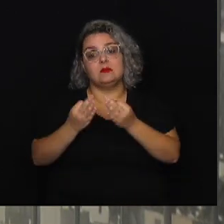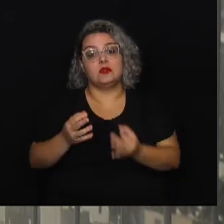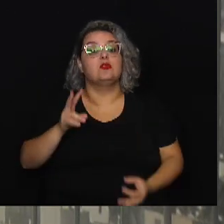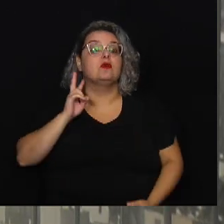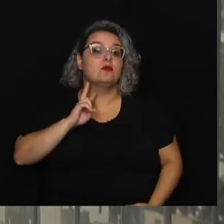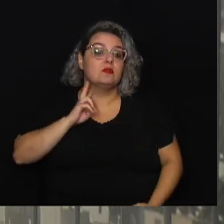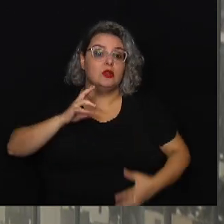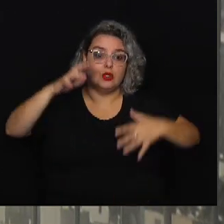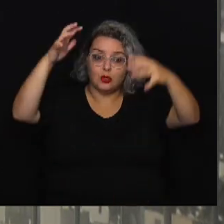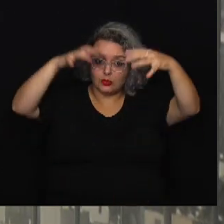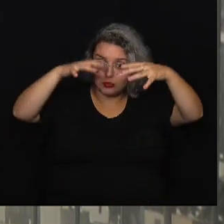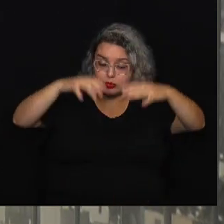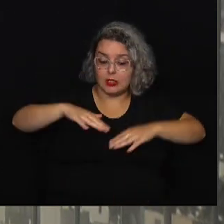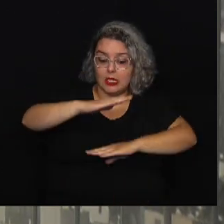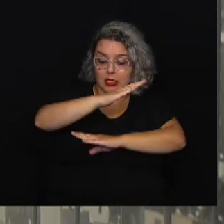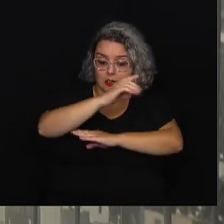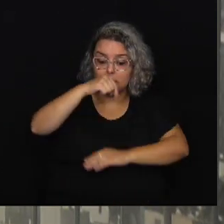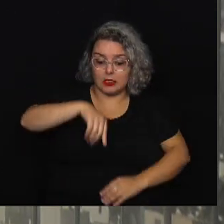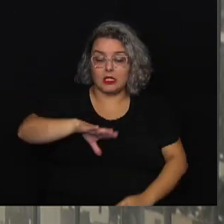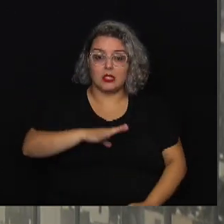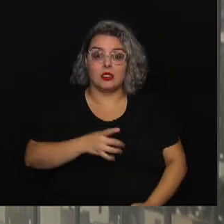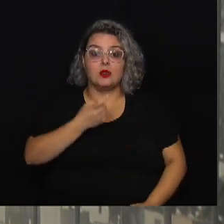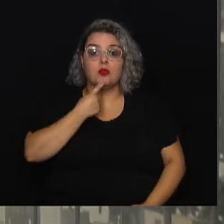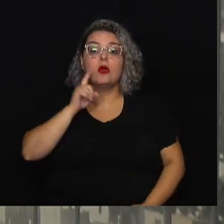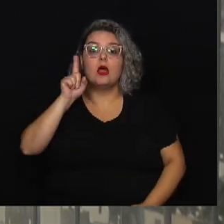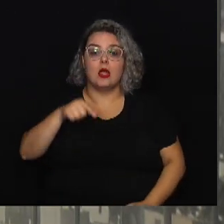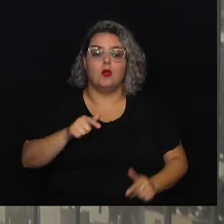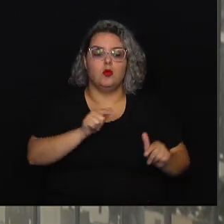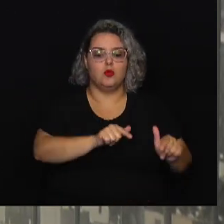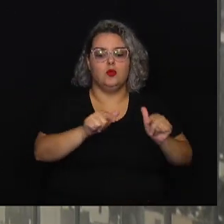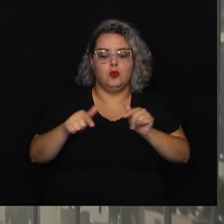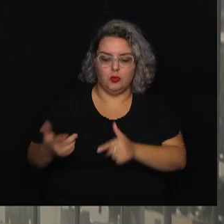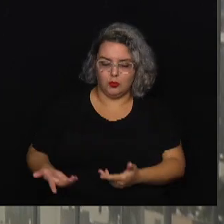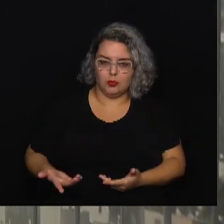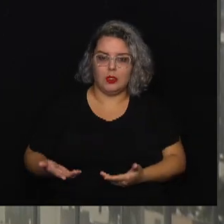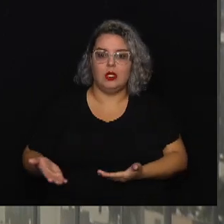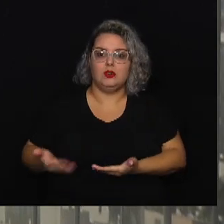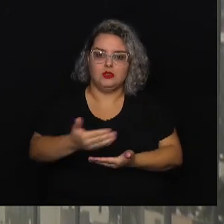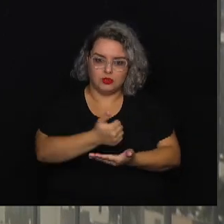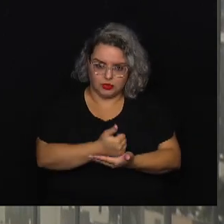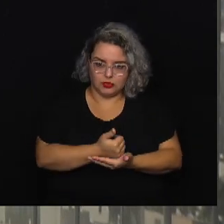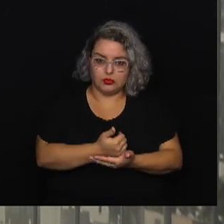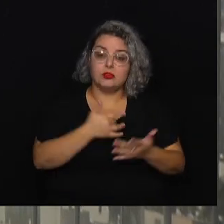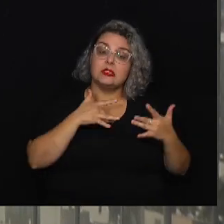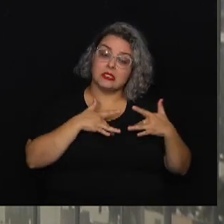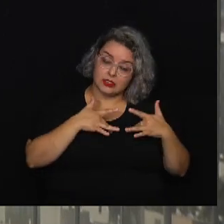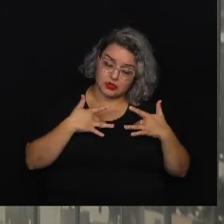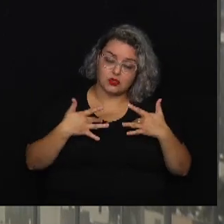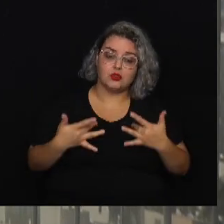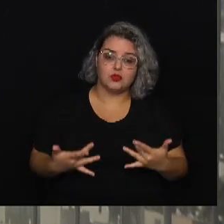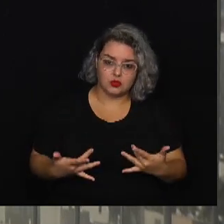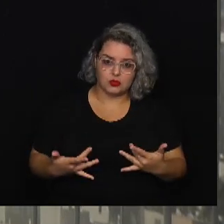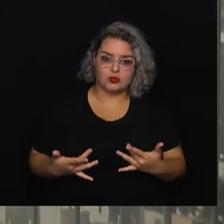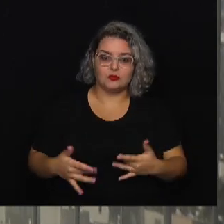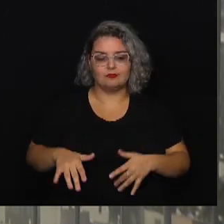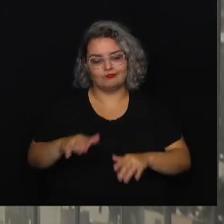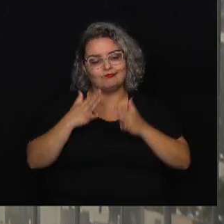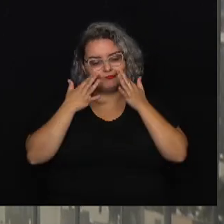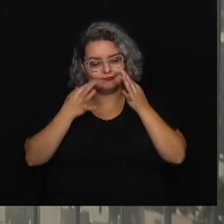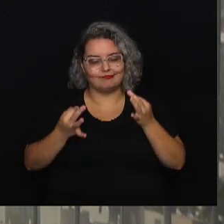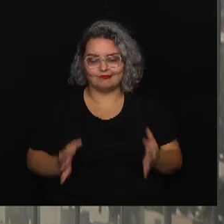A Câmara aqui de Campinas é um dos pontos de arrecadação e a solidariedade tem chamado a